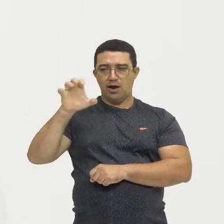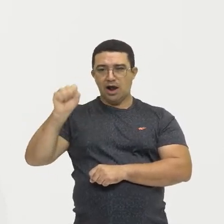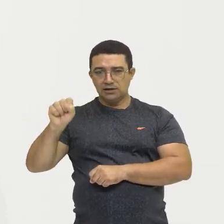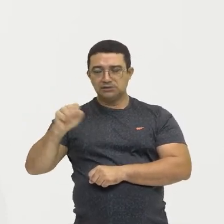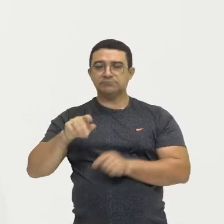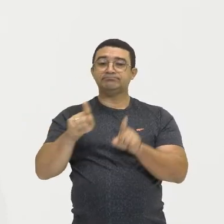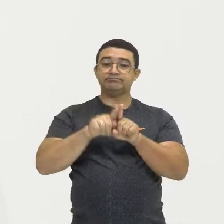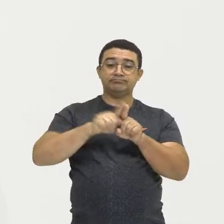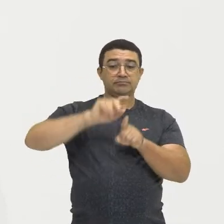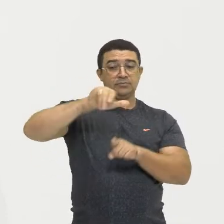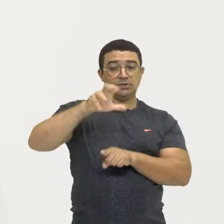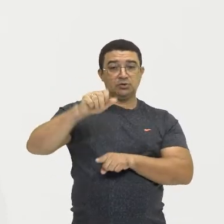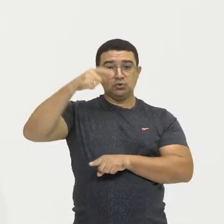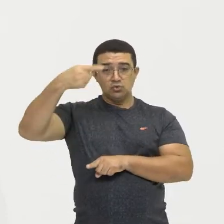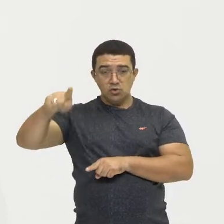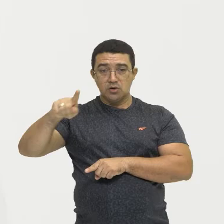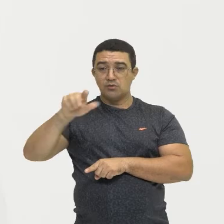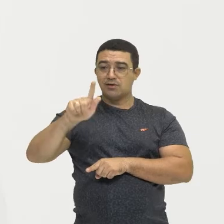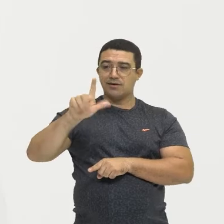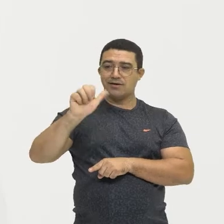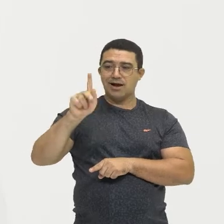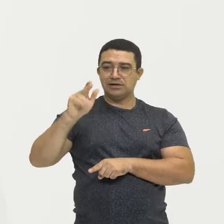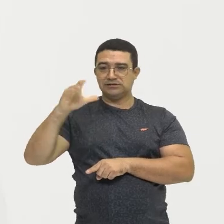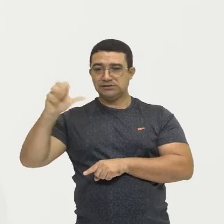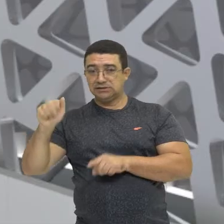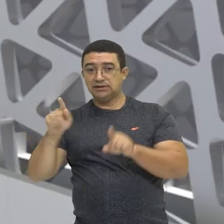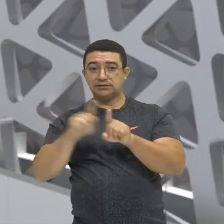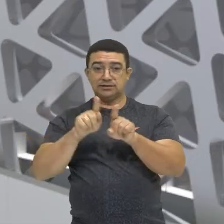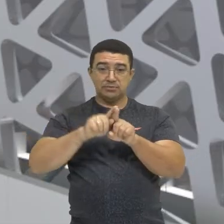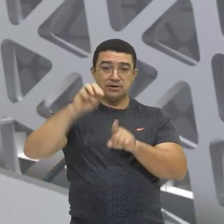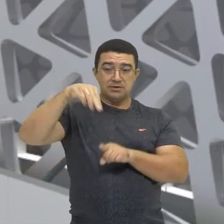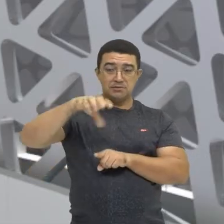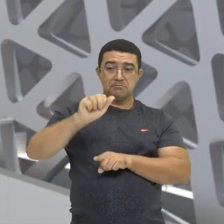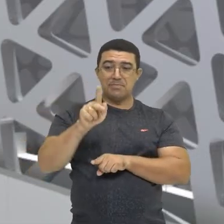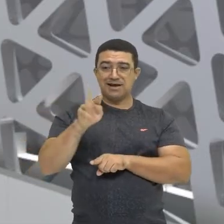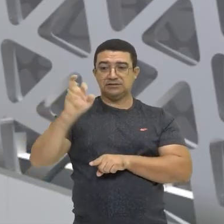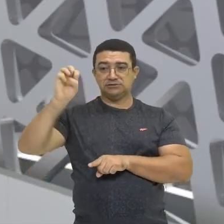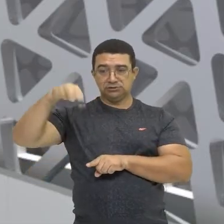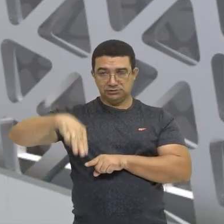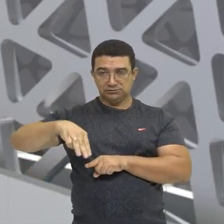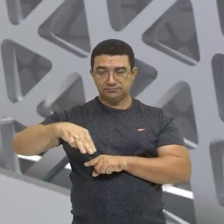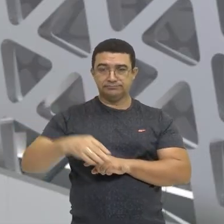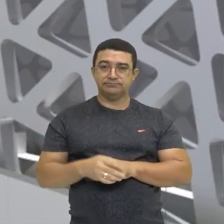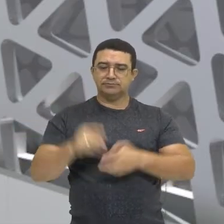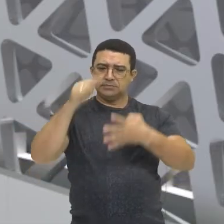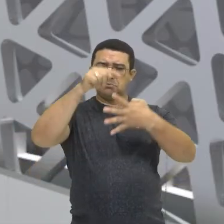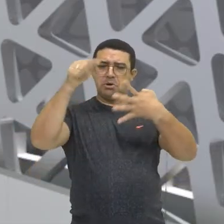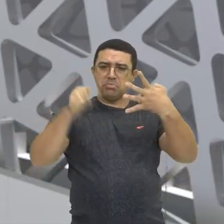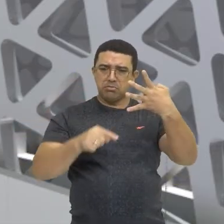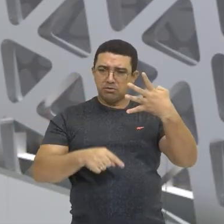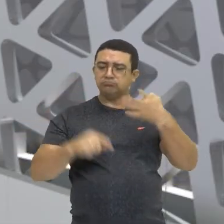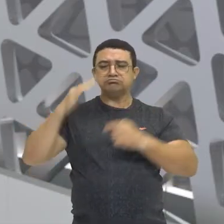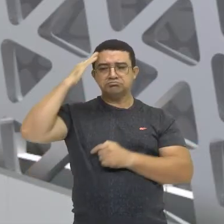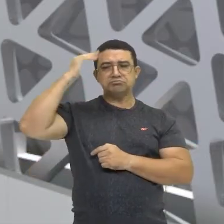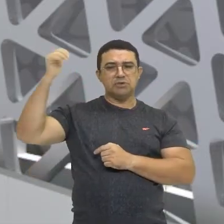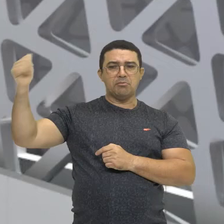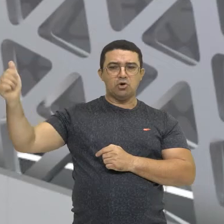Guilhardi e, por fim, Martim Codax. Muito bem. Então, aqui você teve